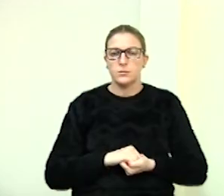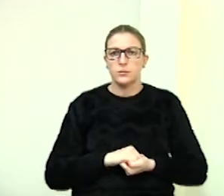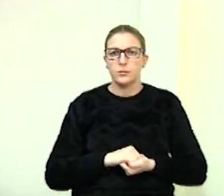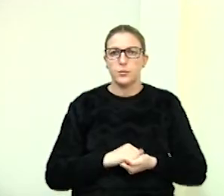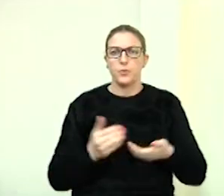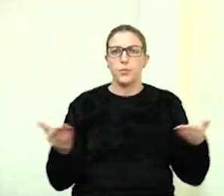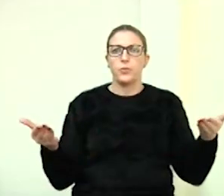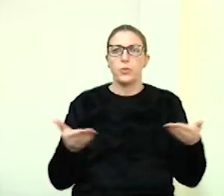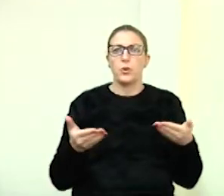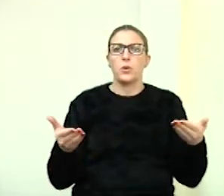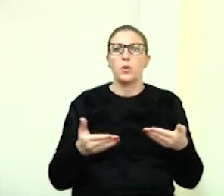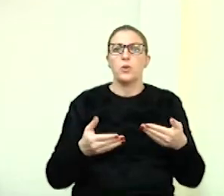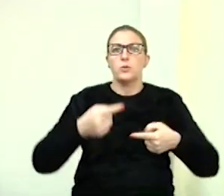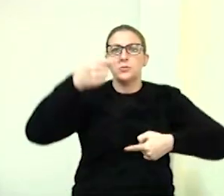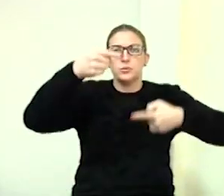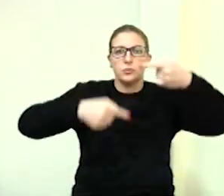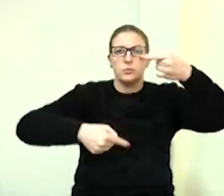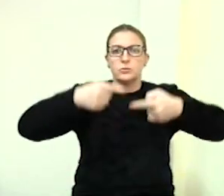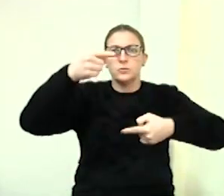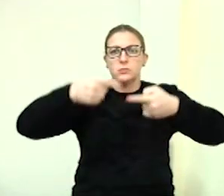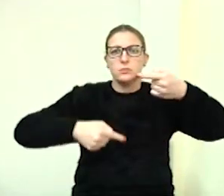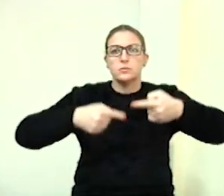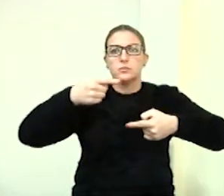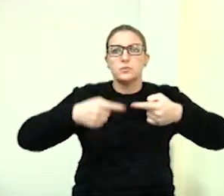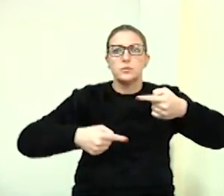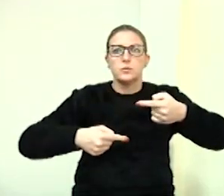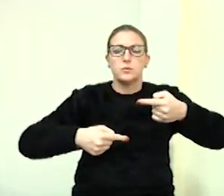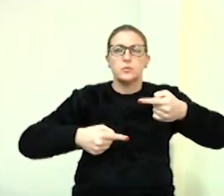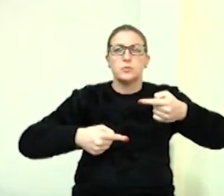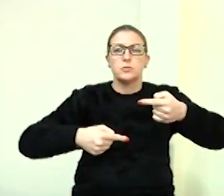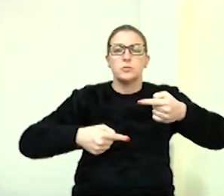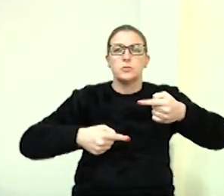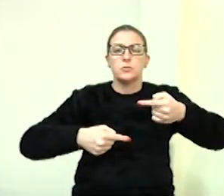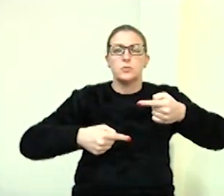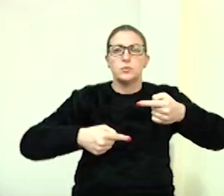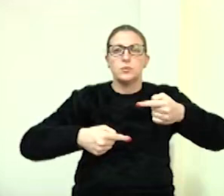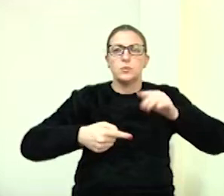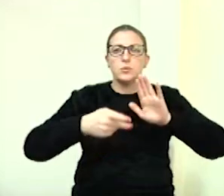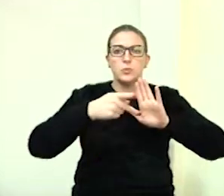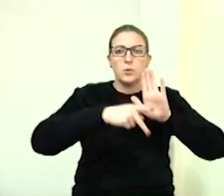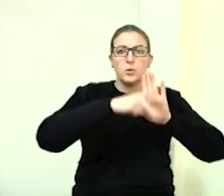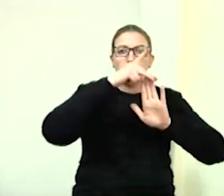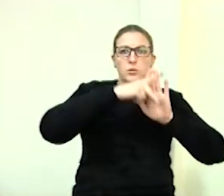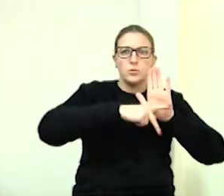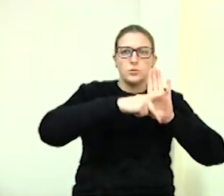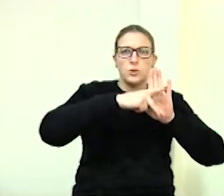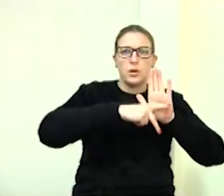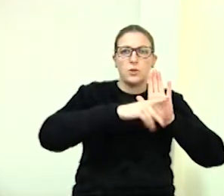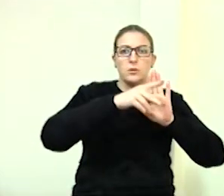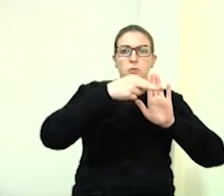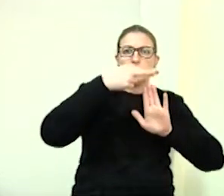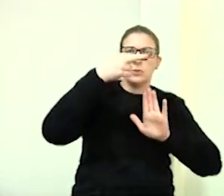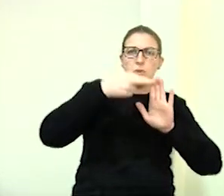Passamos, então, agora ao período de discussão para o pedido, para o projeto de resolução